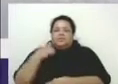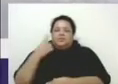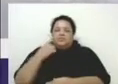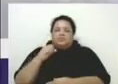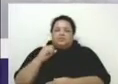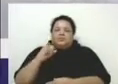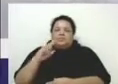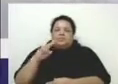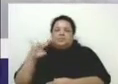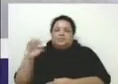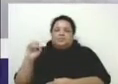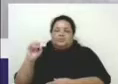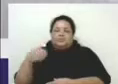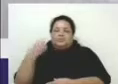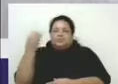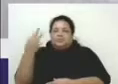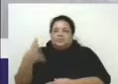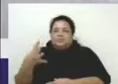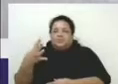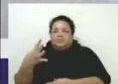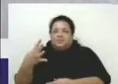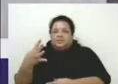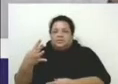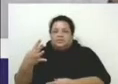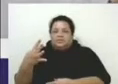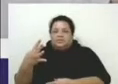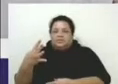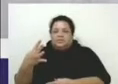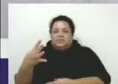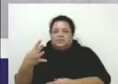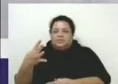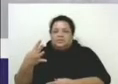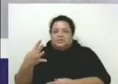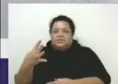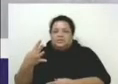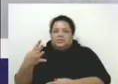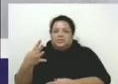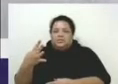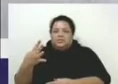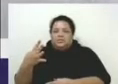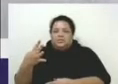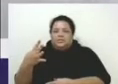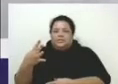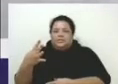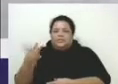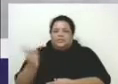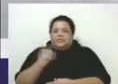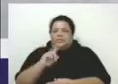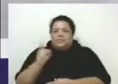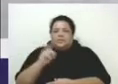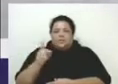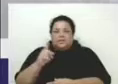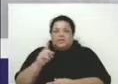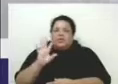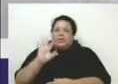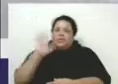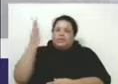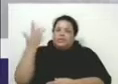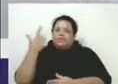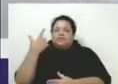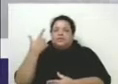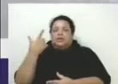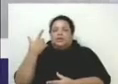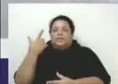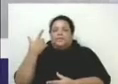situação. Para que não invertesse de que seriam pais omissos, porque os pais precisavam